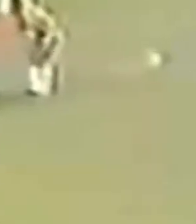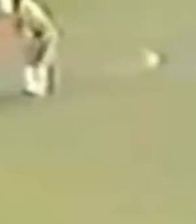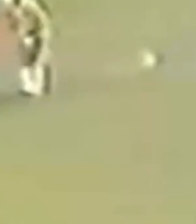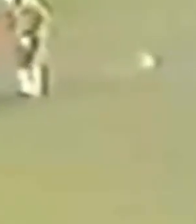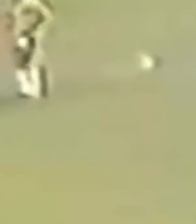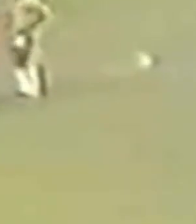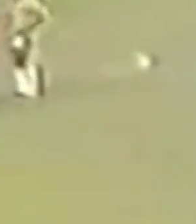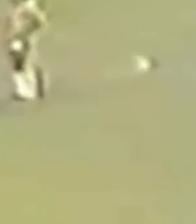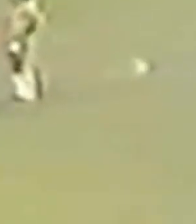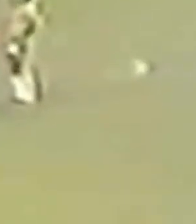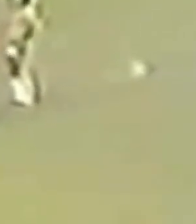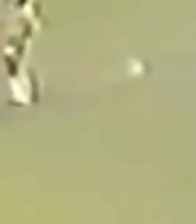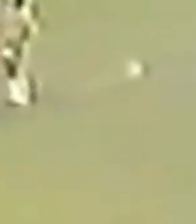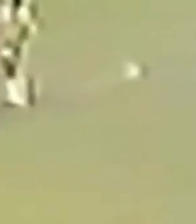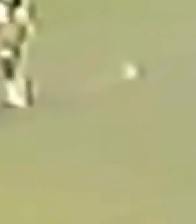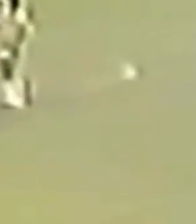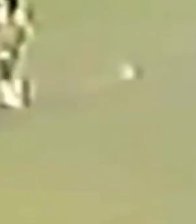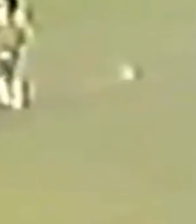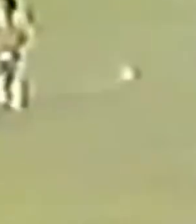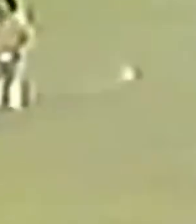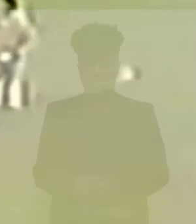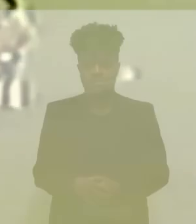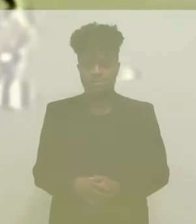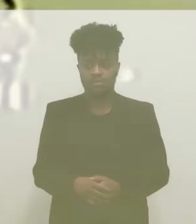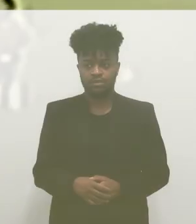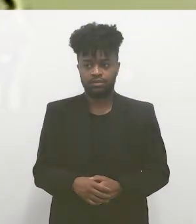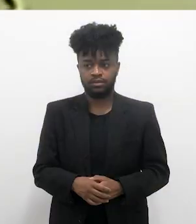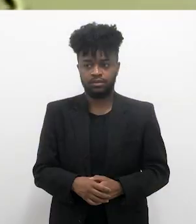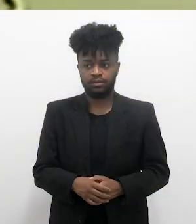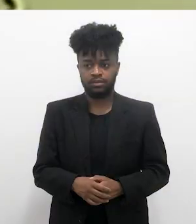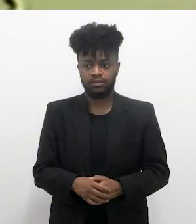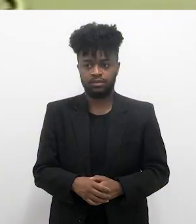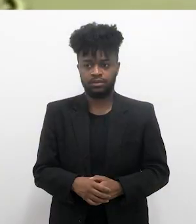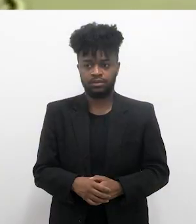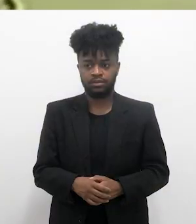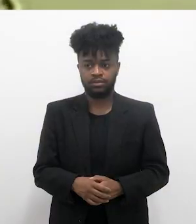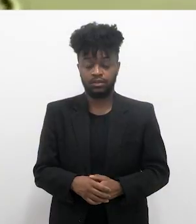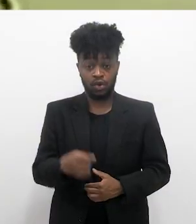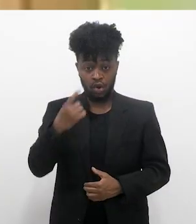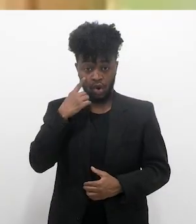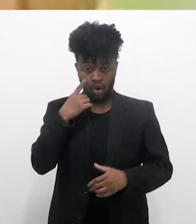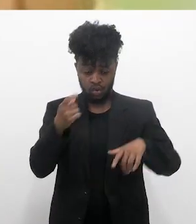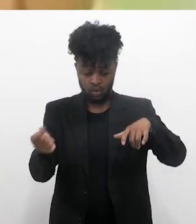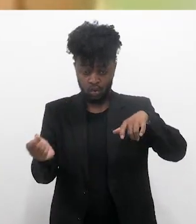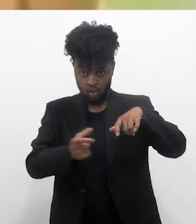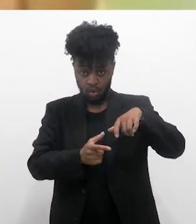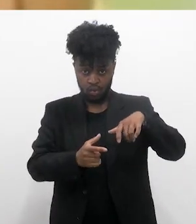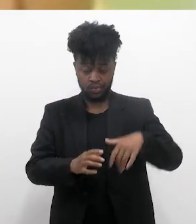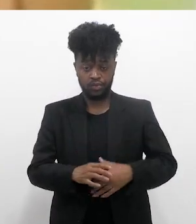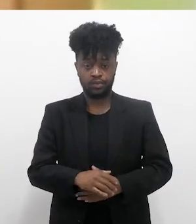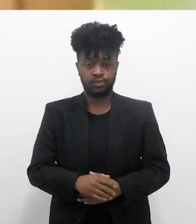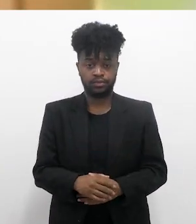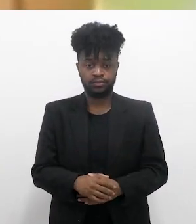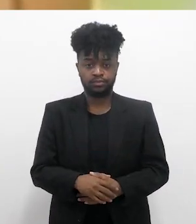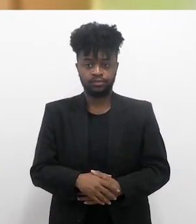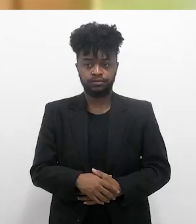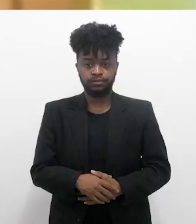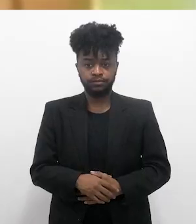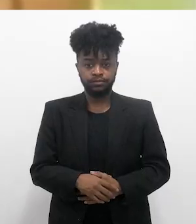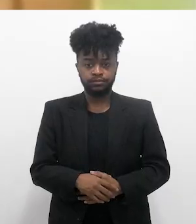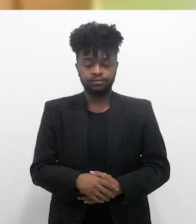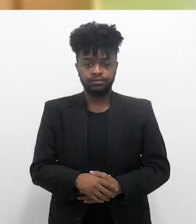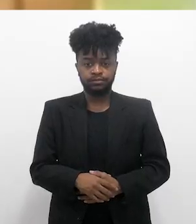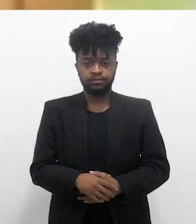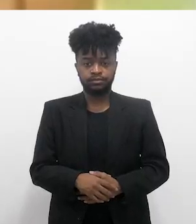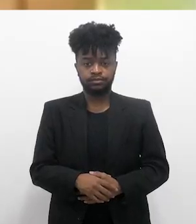frias. Prepara-se agora o Galinho de Quintino, colocado Vigia Roel. Olha o gol. Gogó e o pulmão. Também ao lado de Zico, canhão de Éder. Vejamos